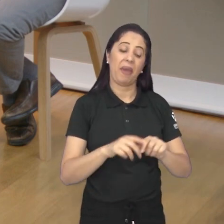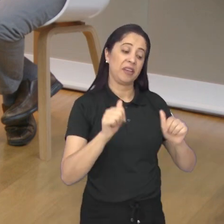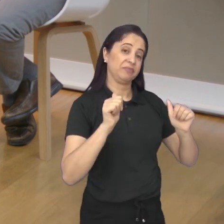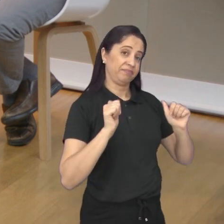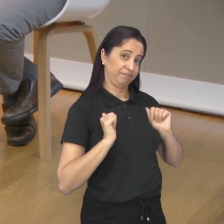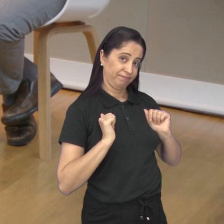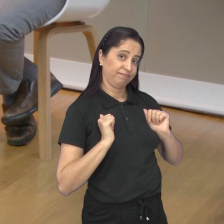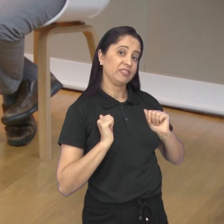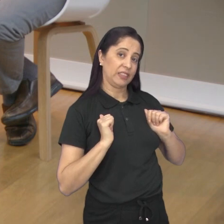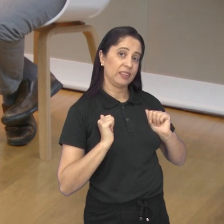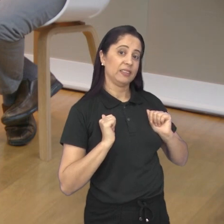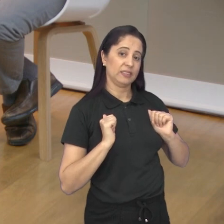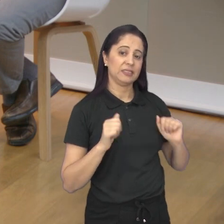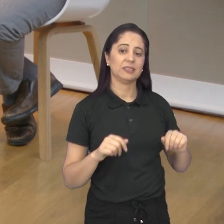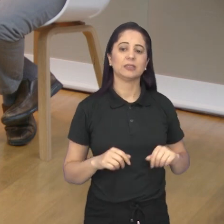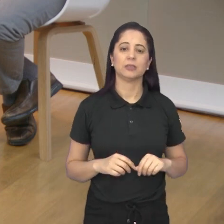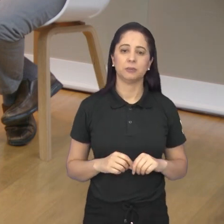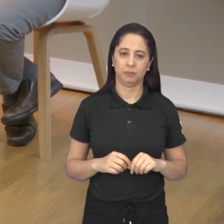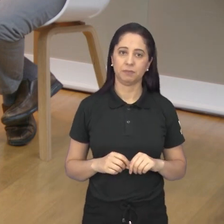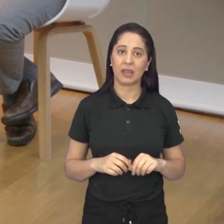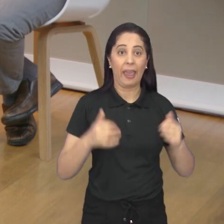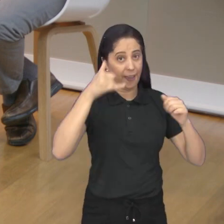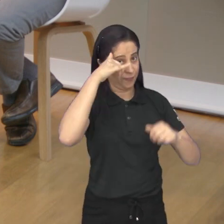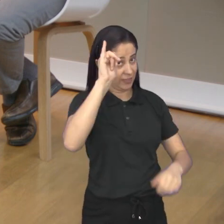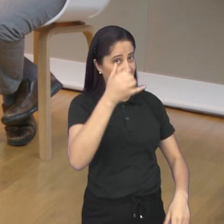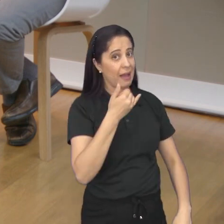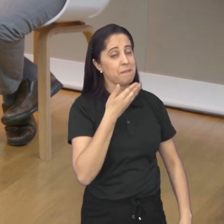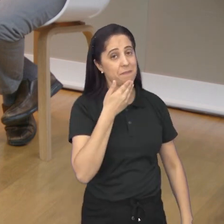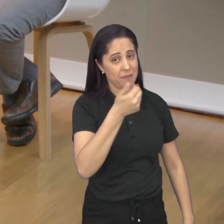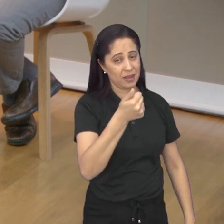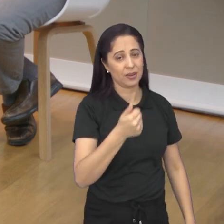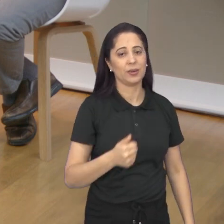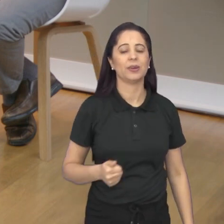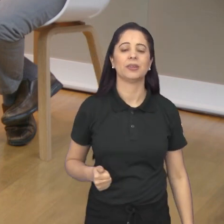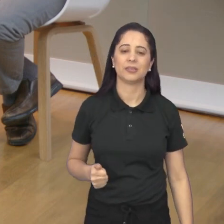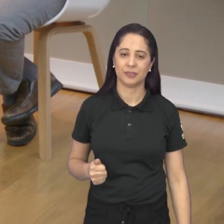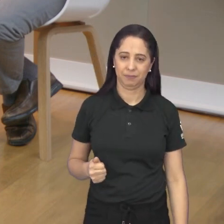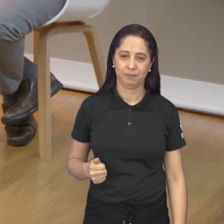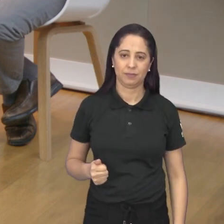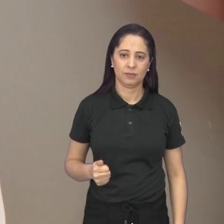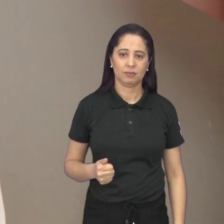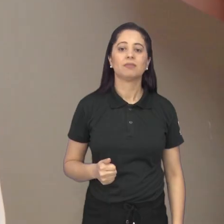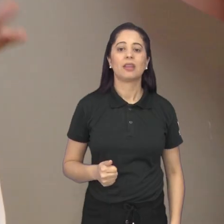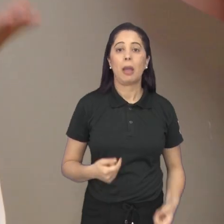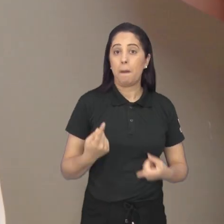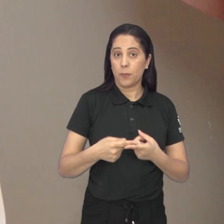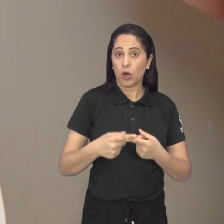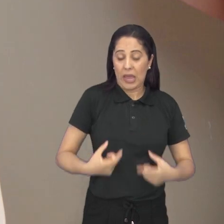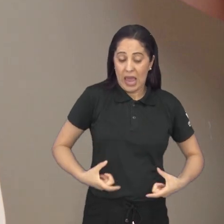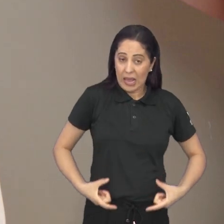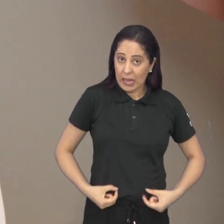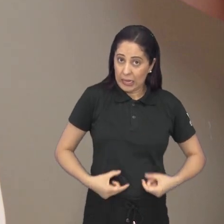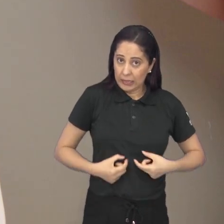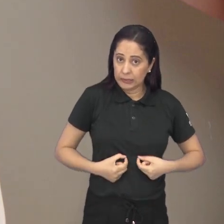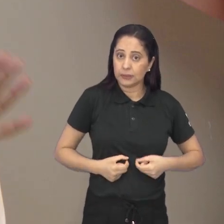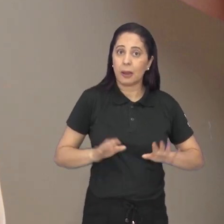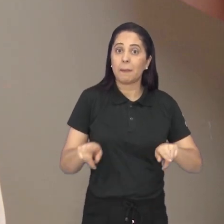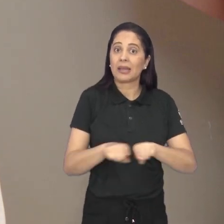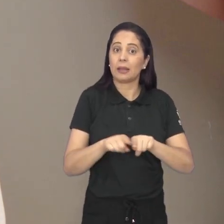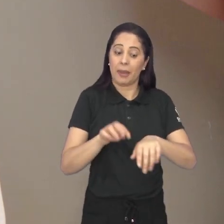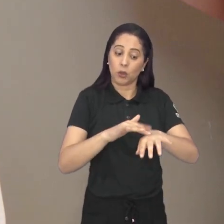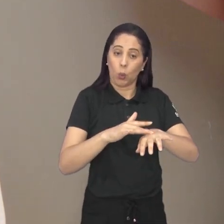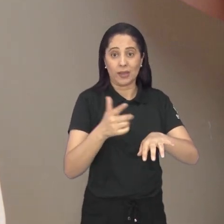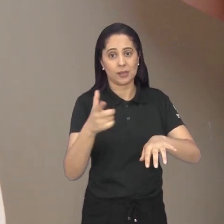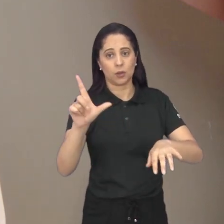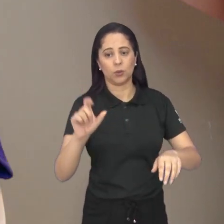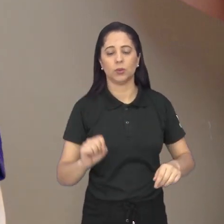Que você já emendou com a obesidade. Isso. É importante evitar em todas as áreas, não só por conta do câncer de intestino, mas de todas